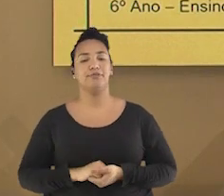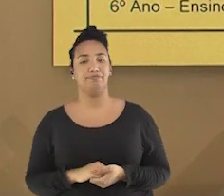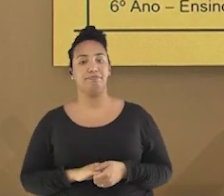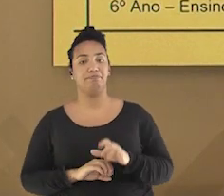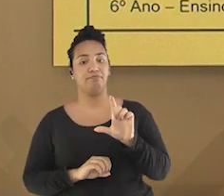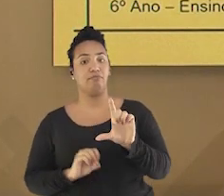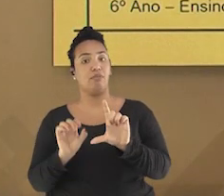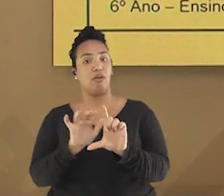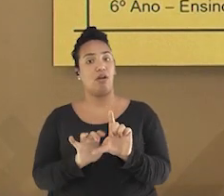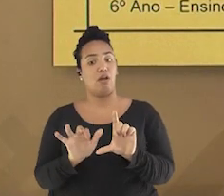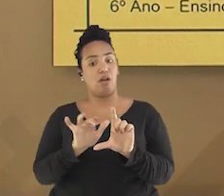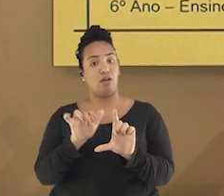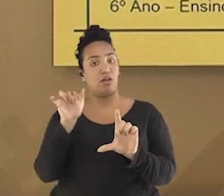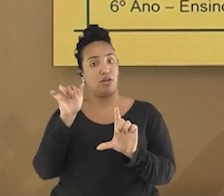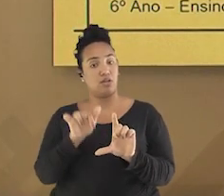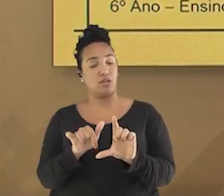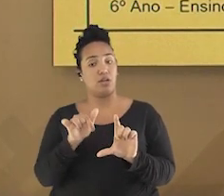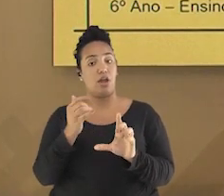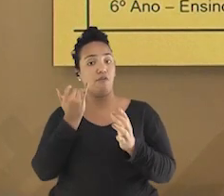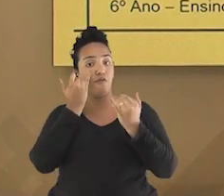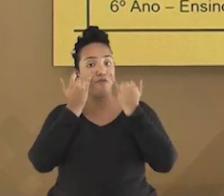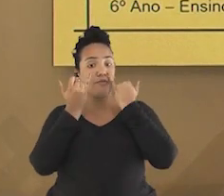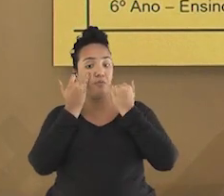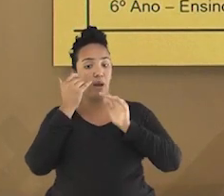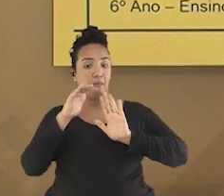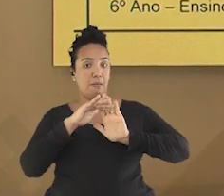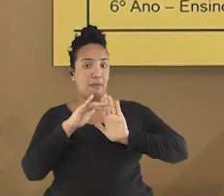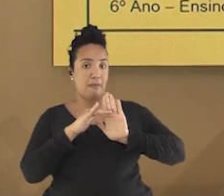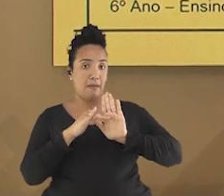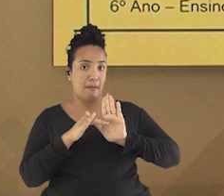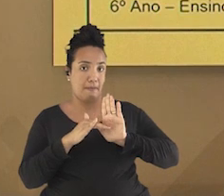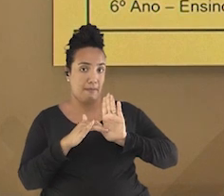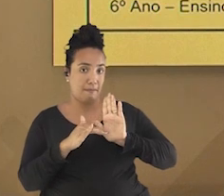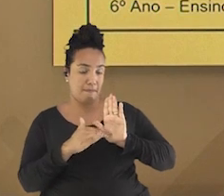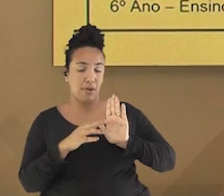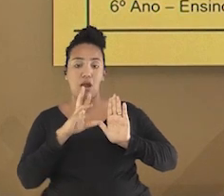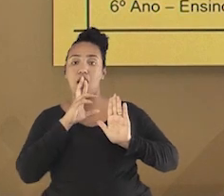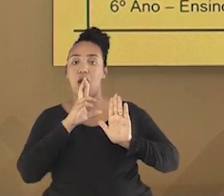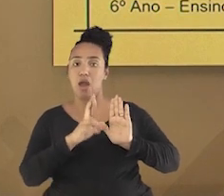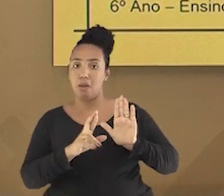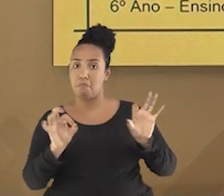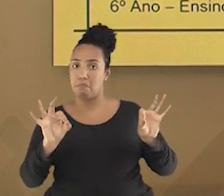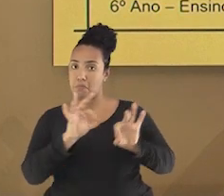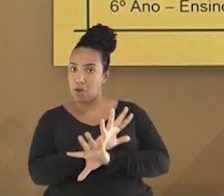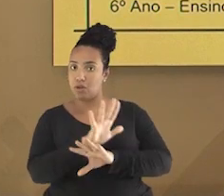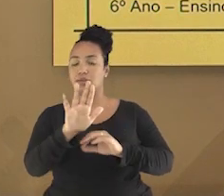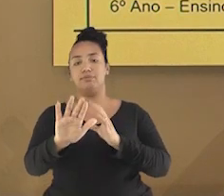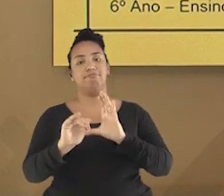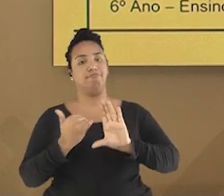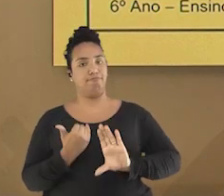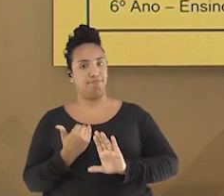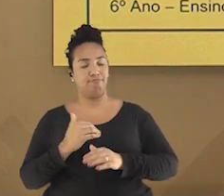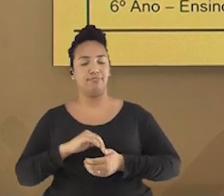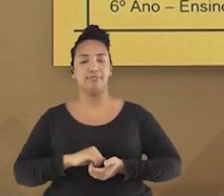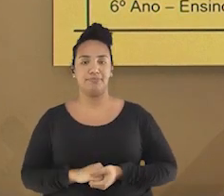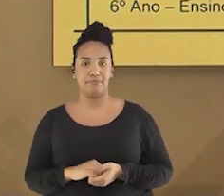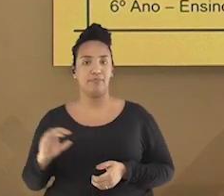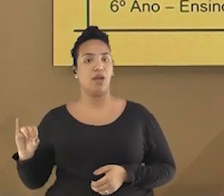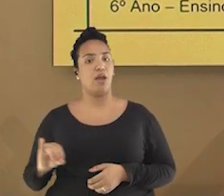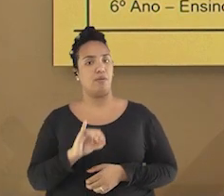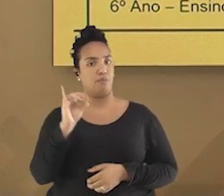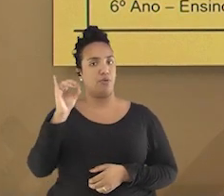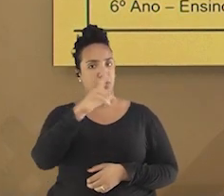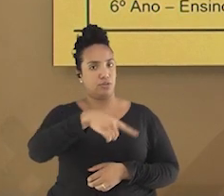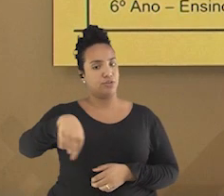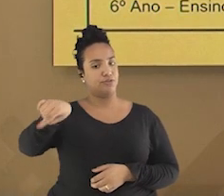Esse QR Code vai te direcionar para um formulário que você deve responder e nos enviar. É muito